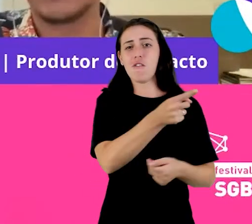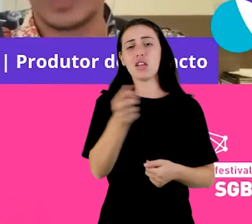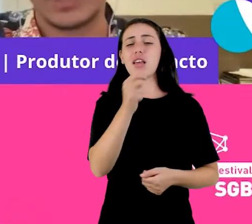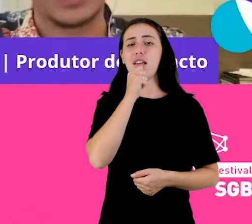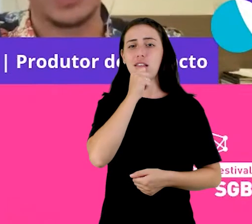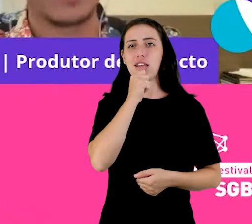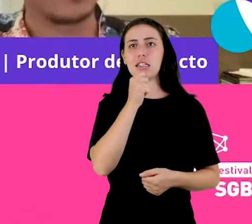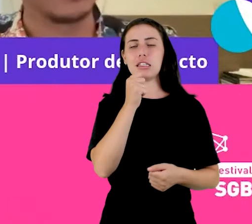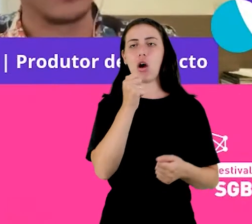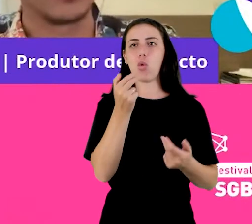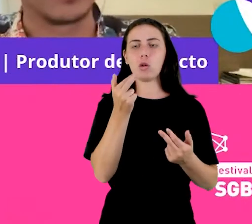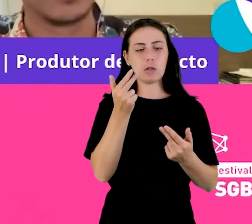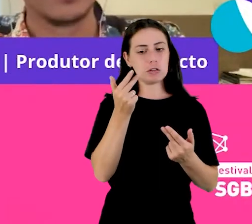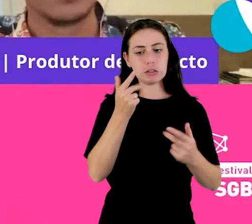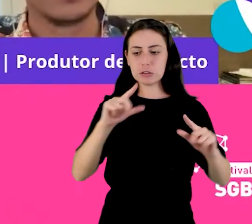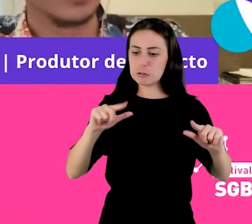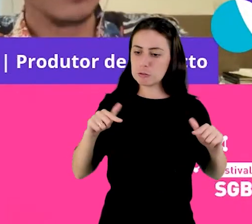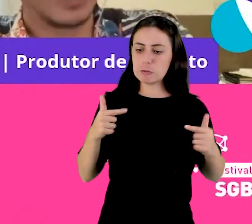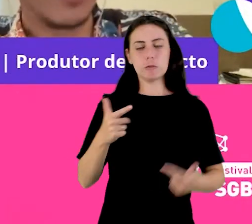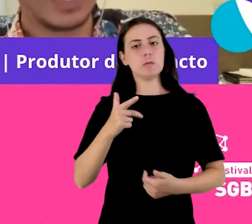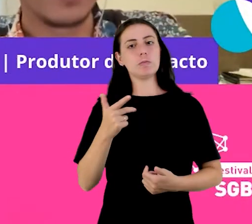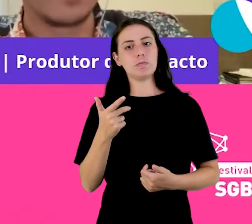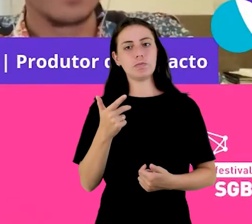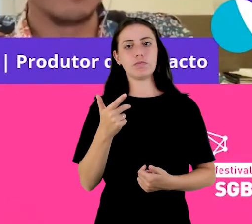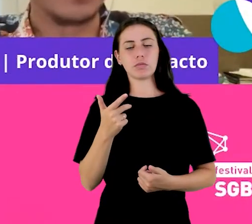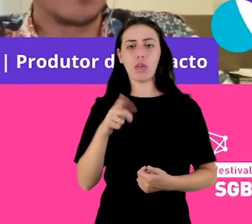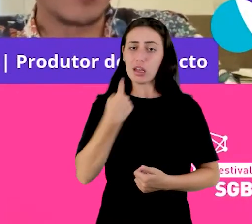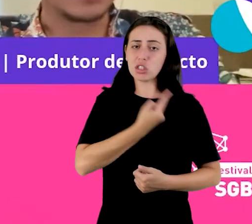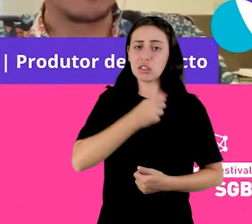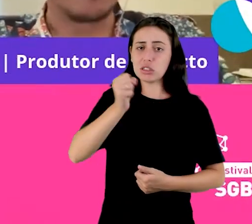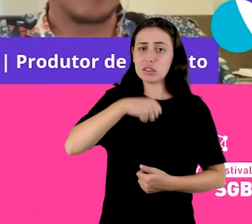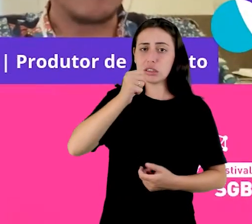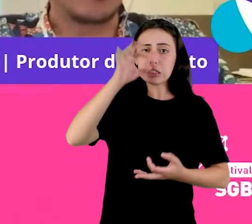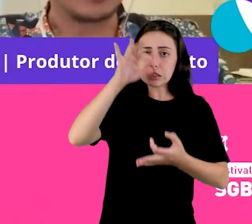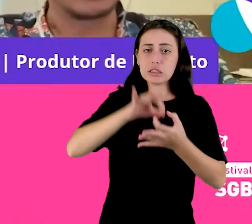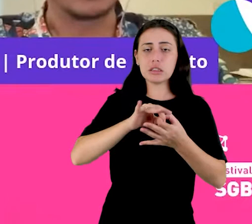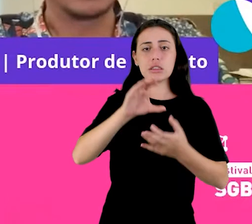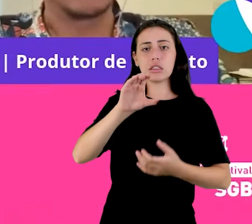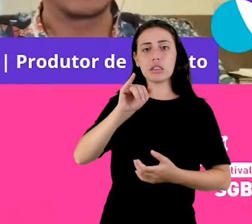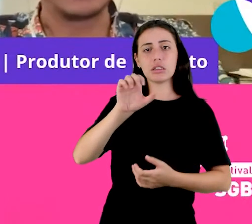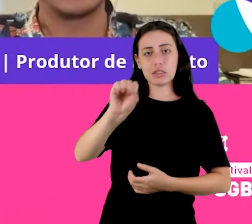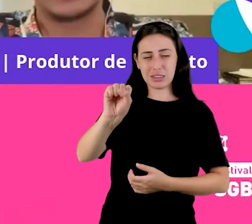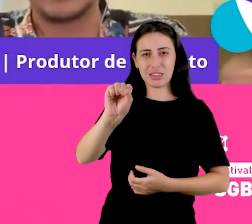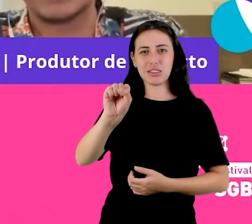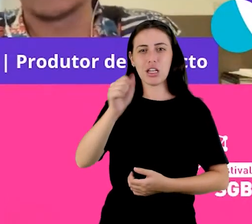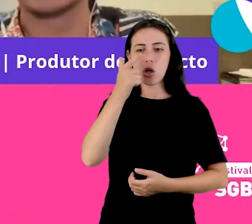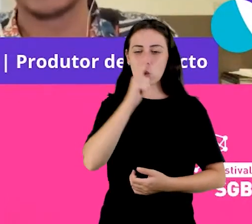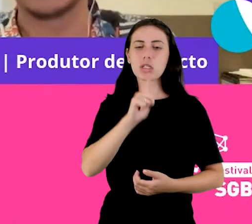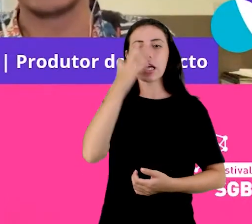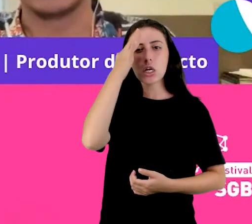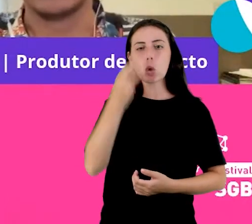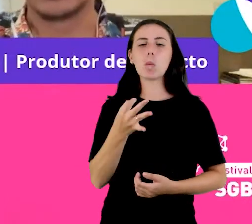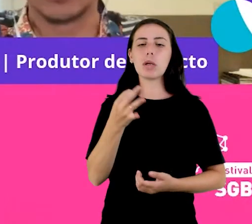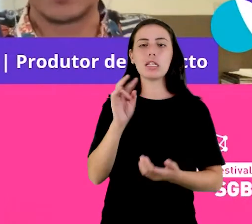melhor essa violência de gênero que é imposta a todo mundo, e ainda não se revoltaram. Sabe, tipo, uma provocação bem forte, assim, de tipo, a gente precisa começar